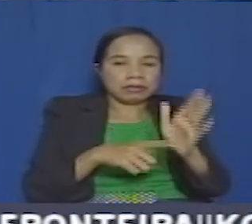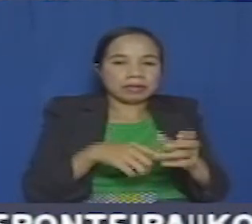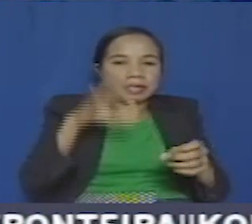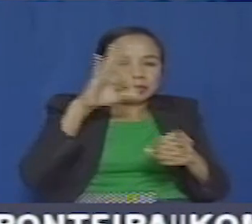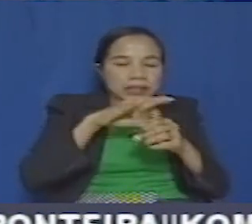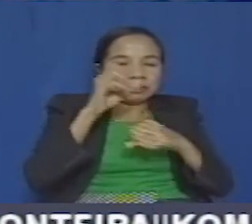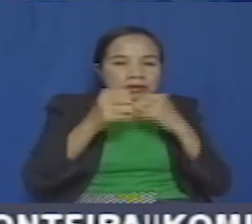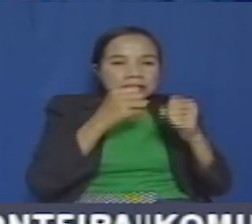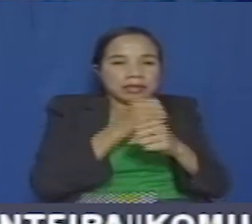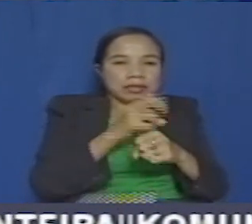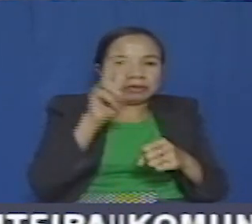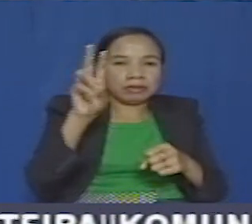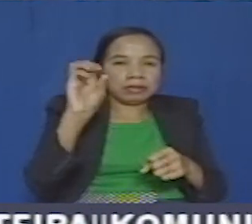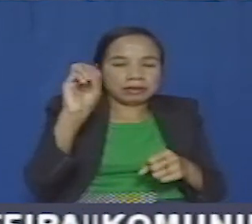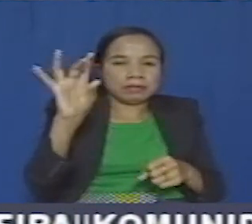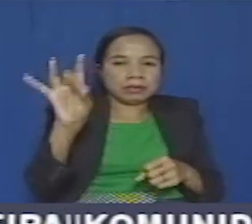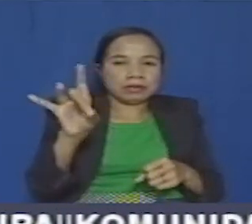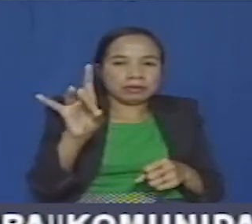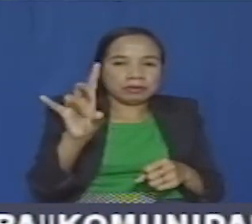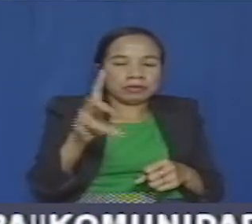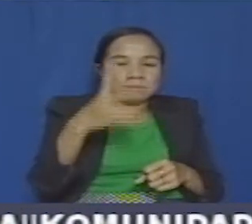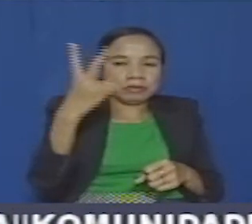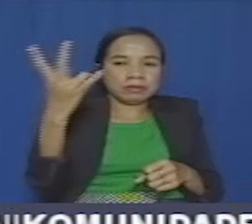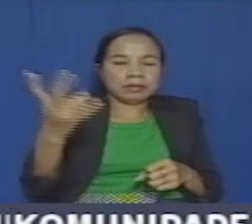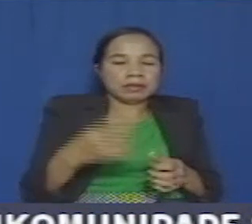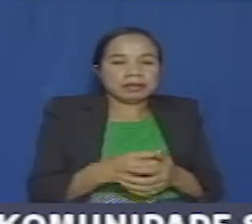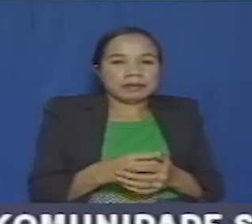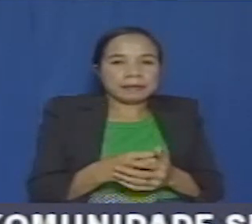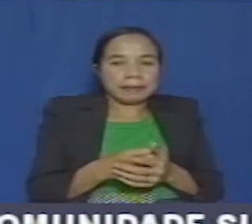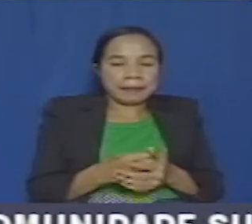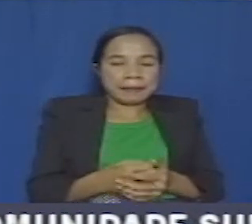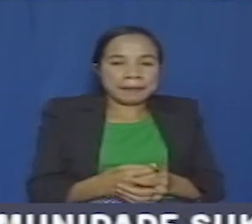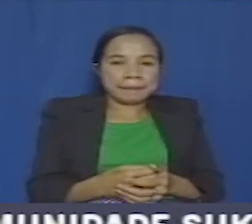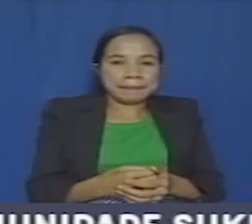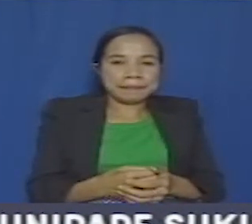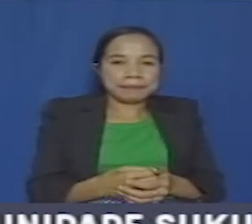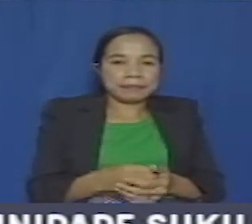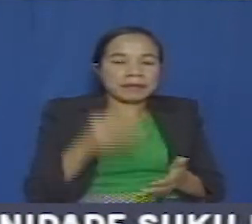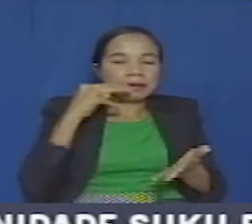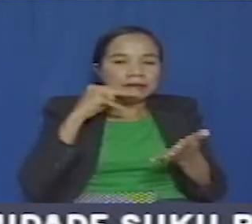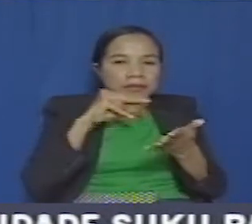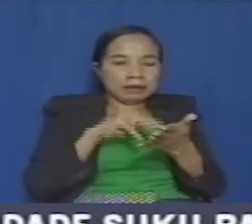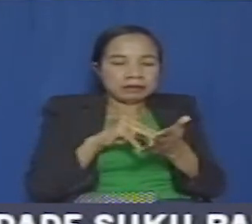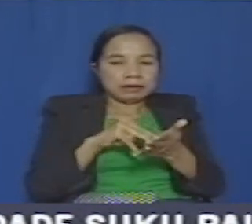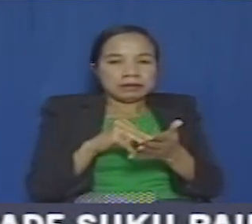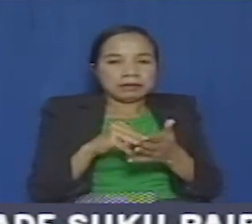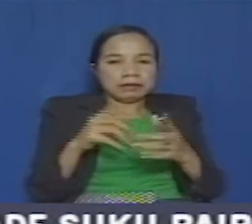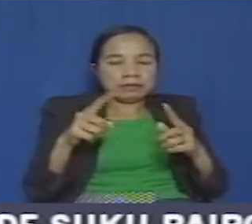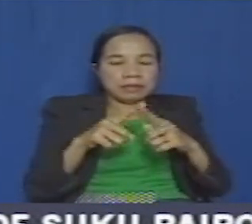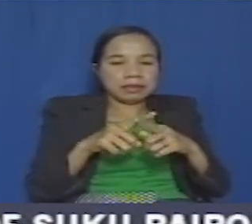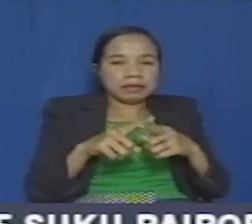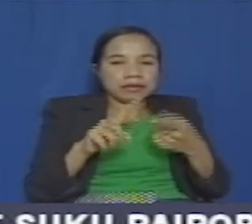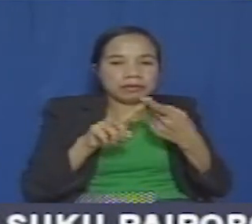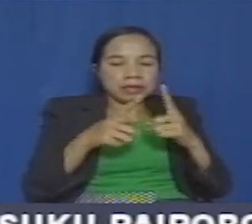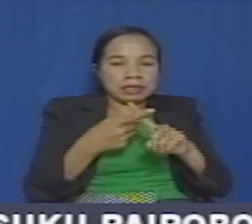elisaun, tinan rihun rua sanulu resin hitu. Libertação Popular, seiha dili. Tani mensagem ba